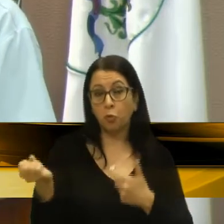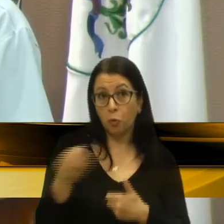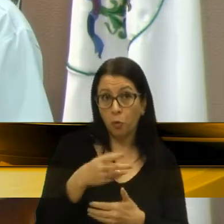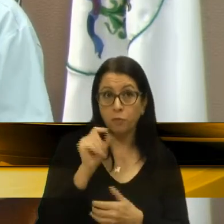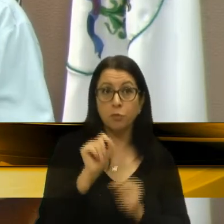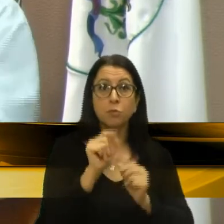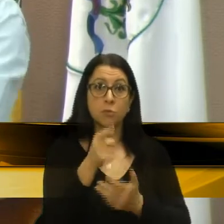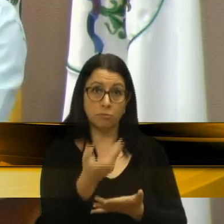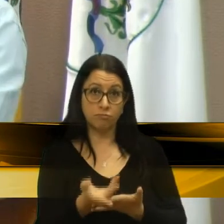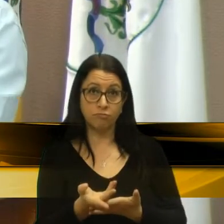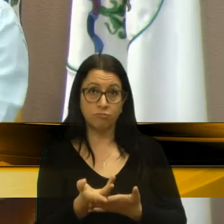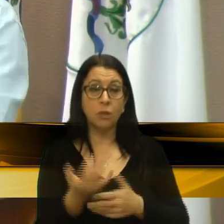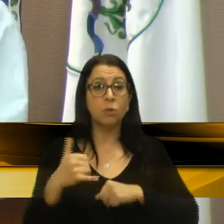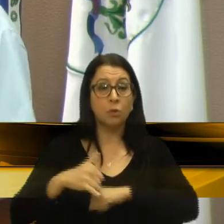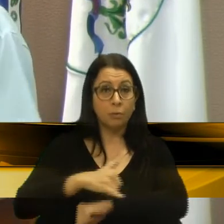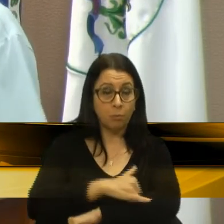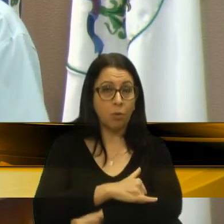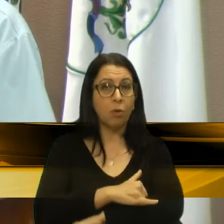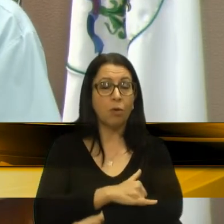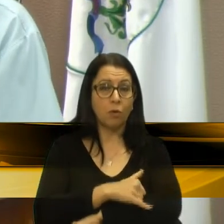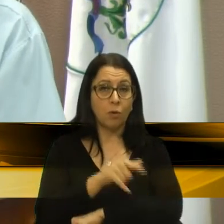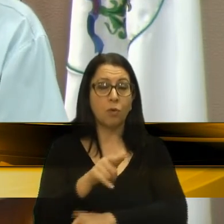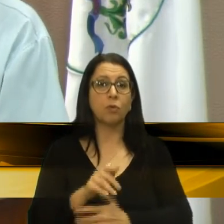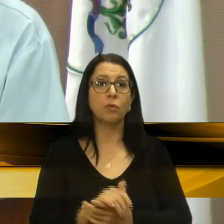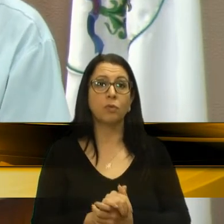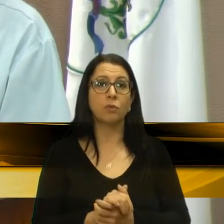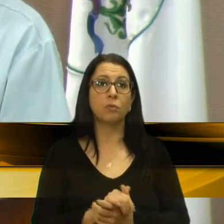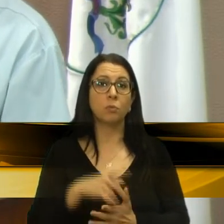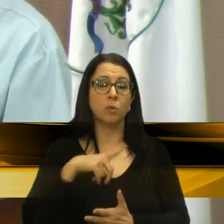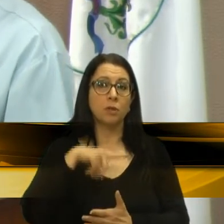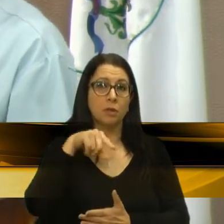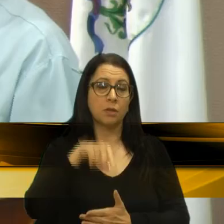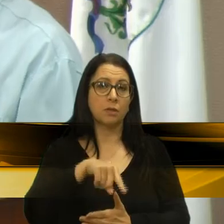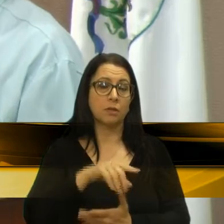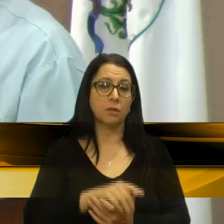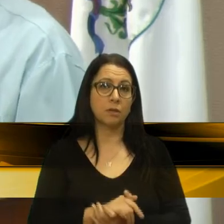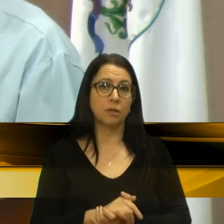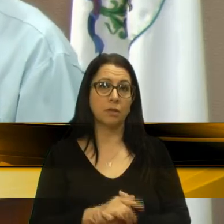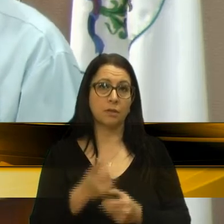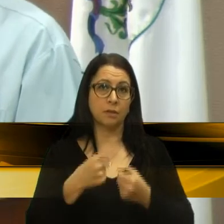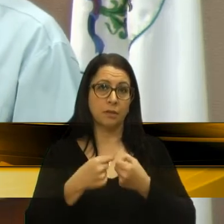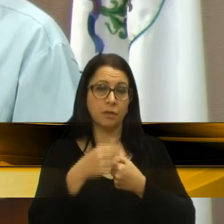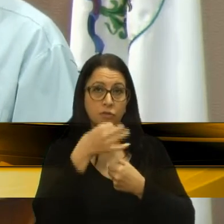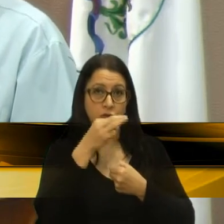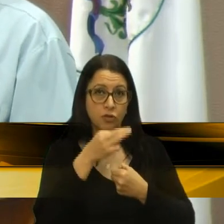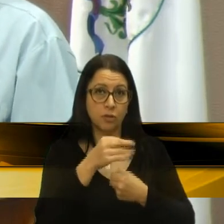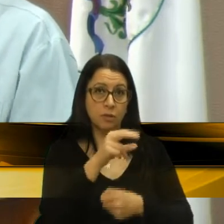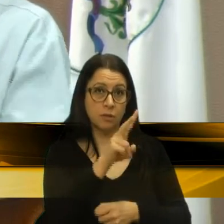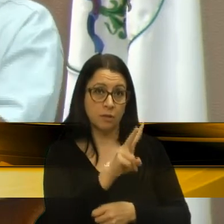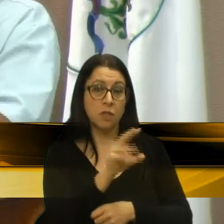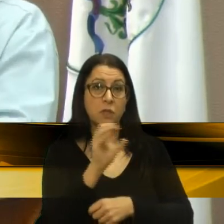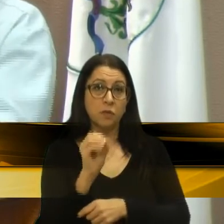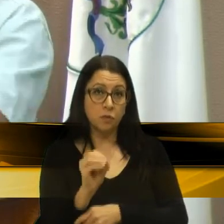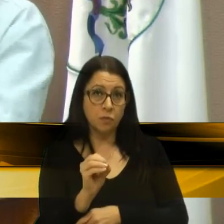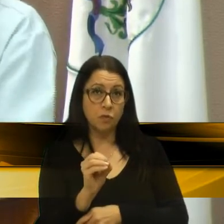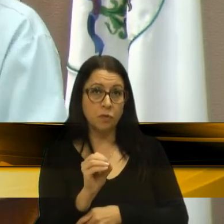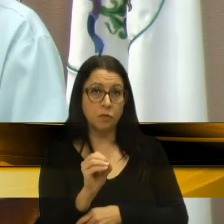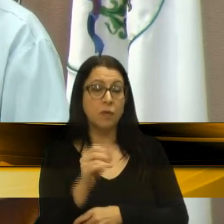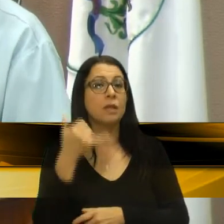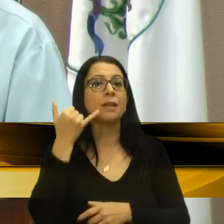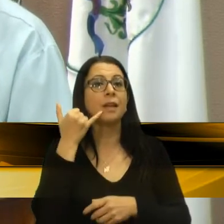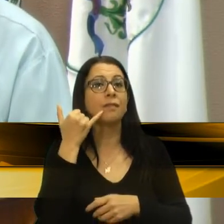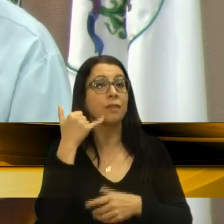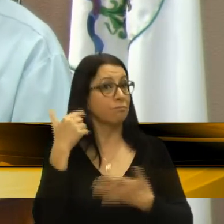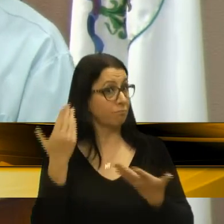o aeroporto logo logo vamos ter aqui em nossa cidade de caxias do sul em vila oliva ea telefonia